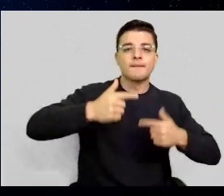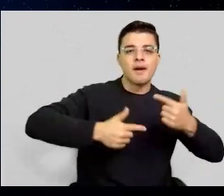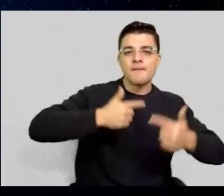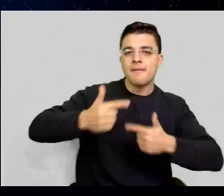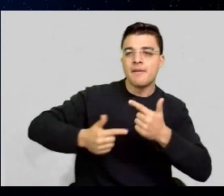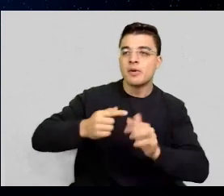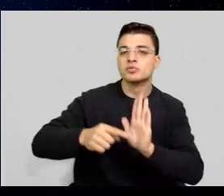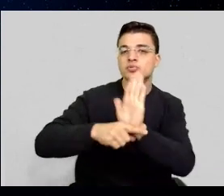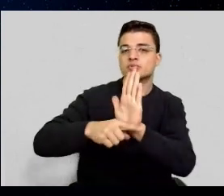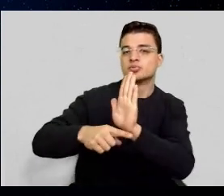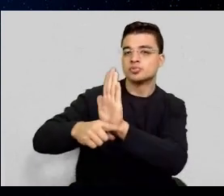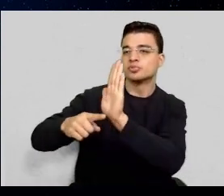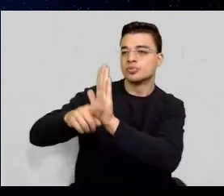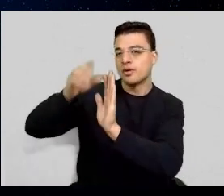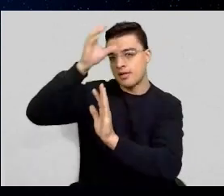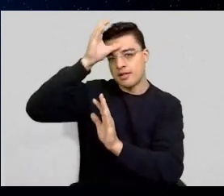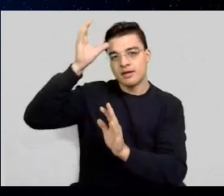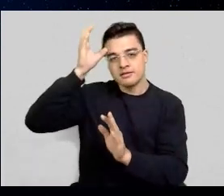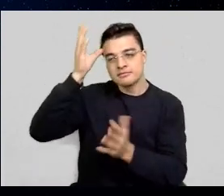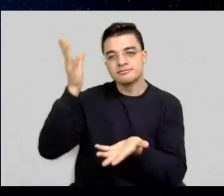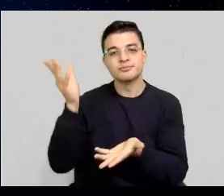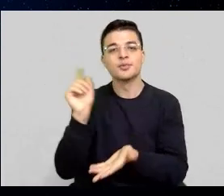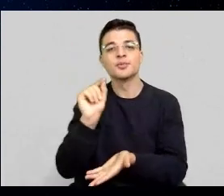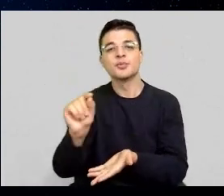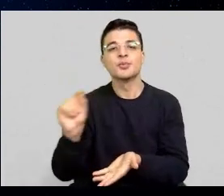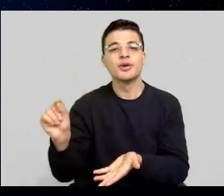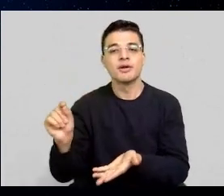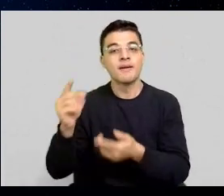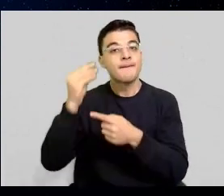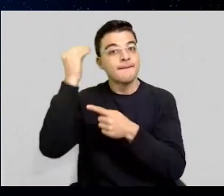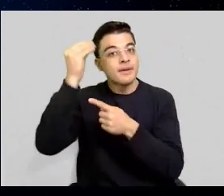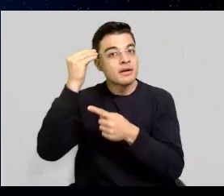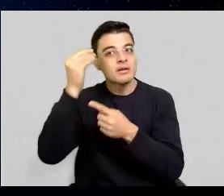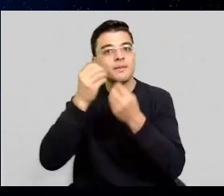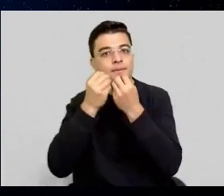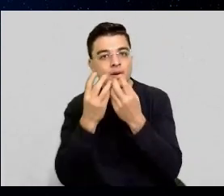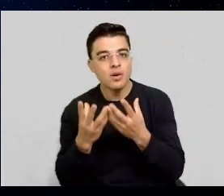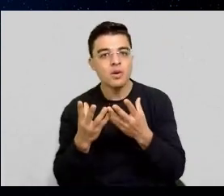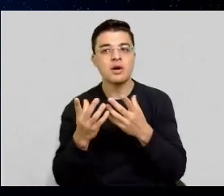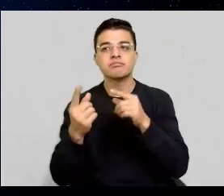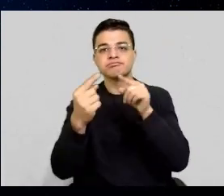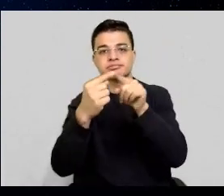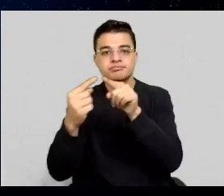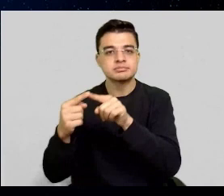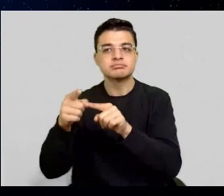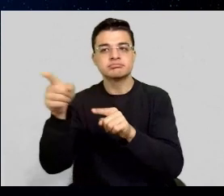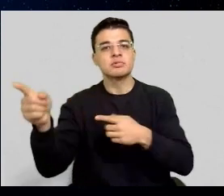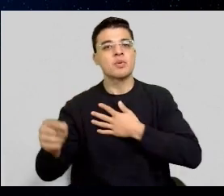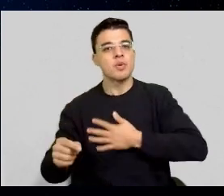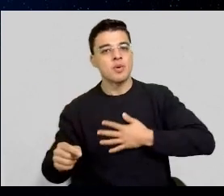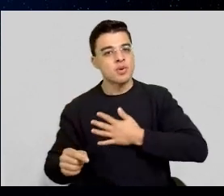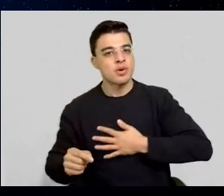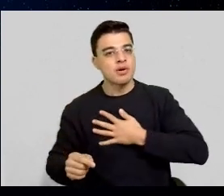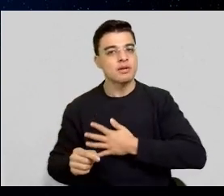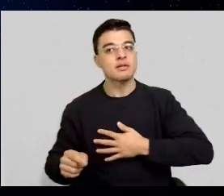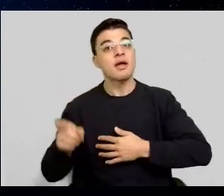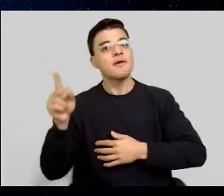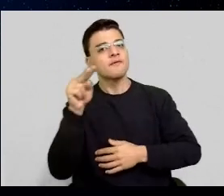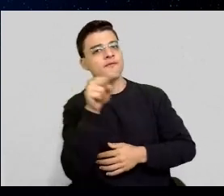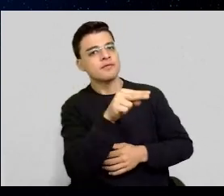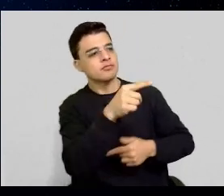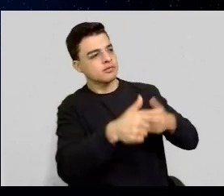transformando essas experiências para que elas sejam, de fato, experiências adequadas e que o cliente ele esteja enxergando o valor na